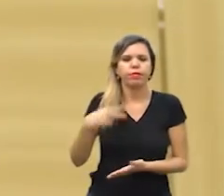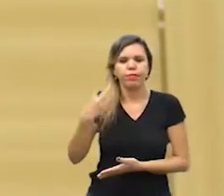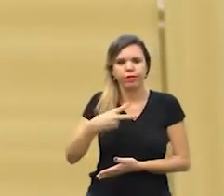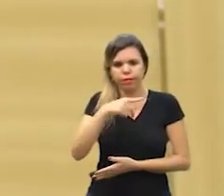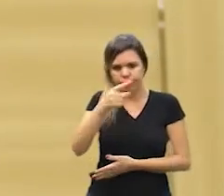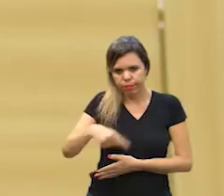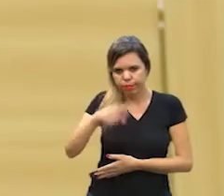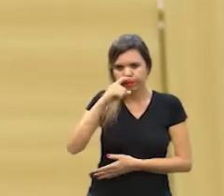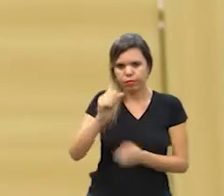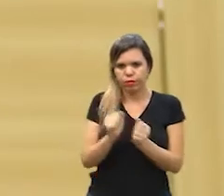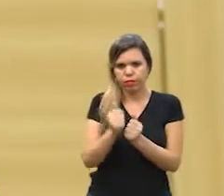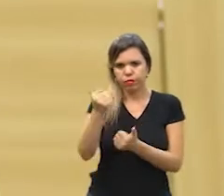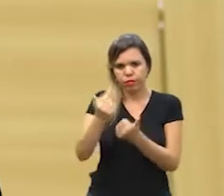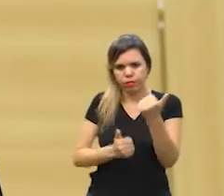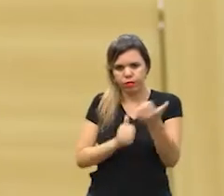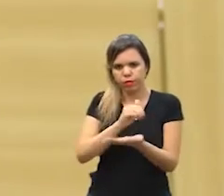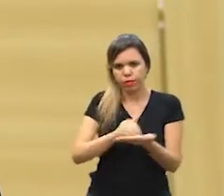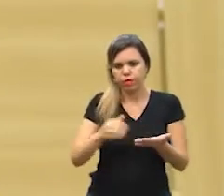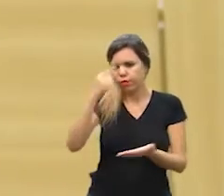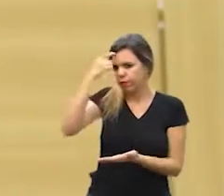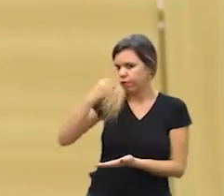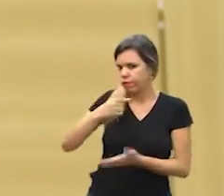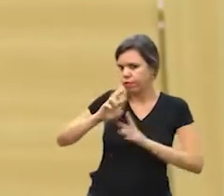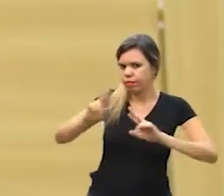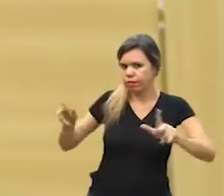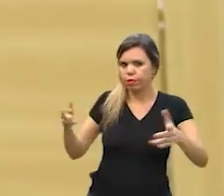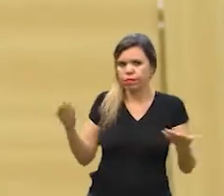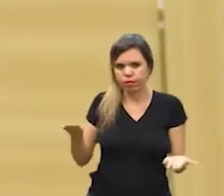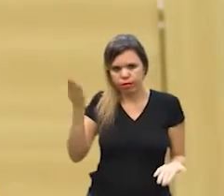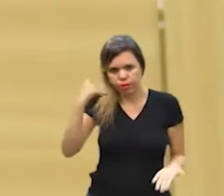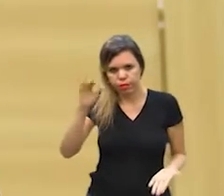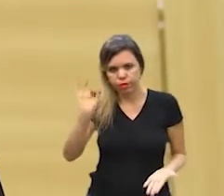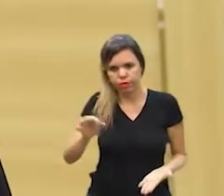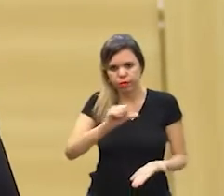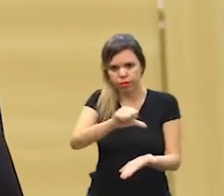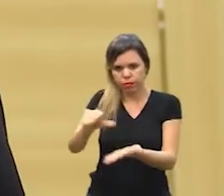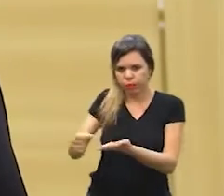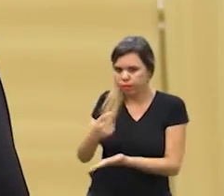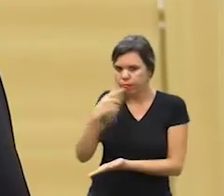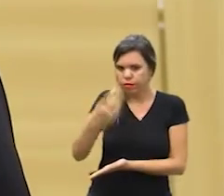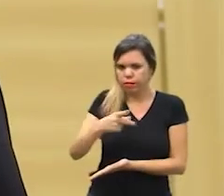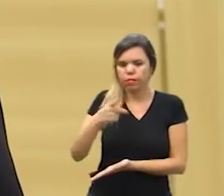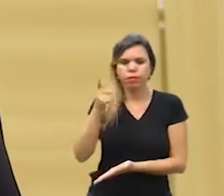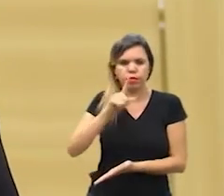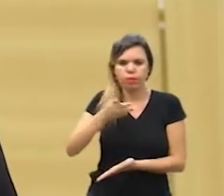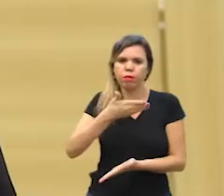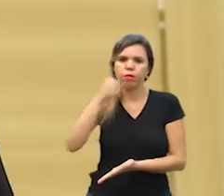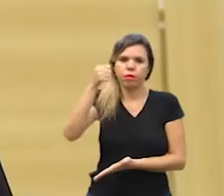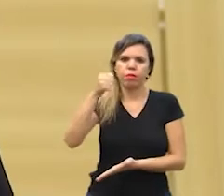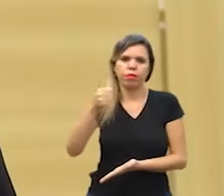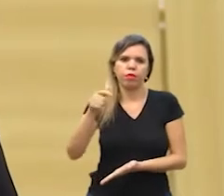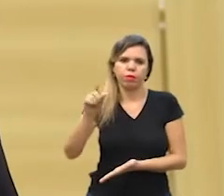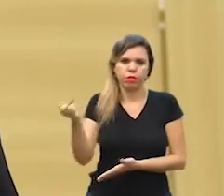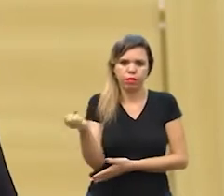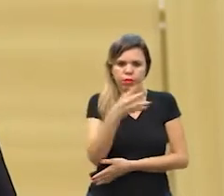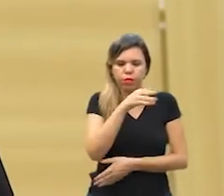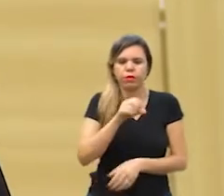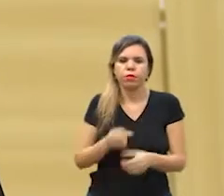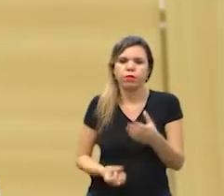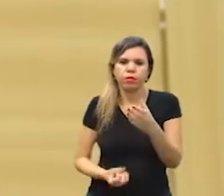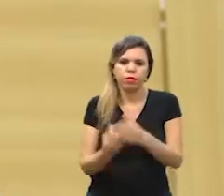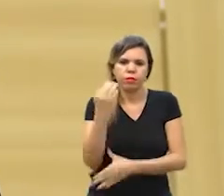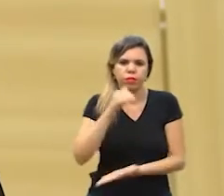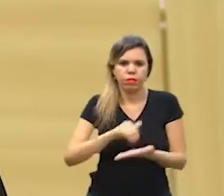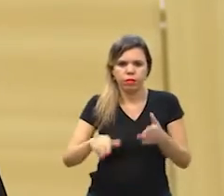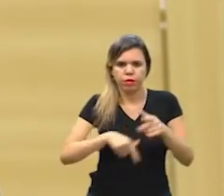o Zé Carlos, juntamente com a diretoria, com um perfil diferente. Eu tenho certeza que a nossa região de Campinas só tem a ganhar com essa